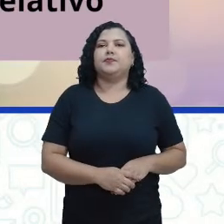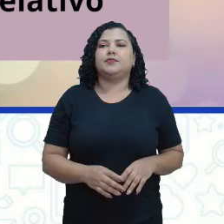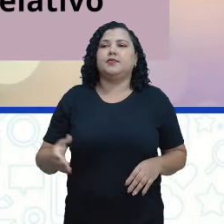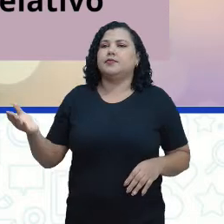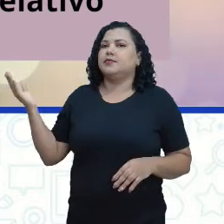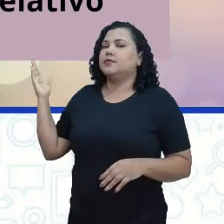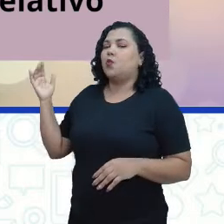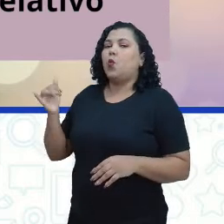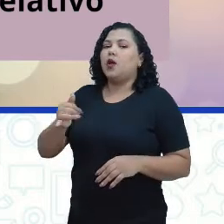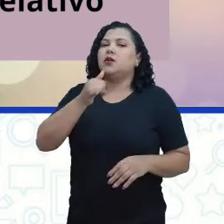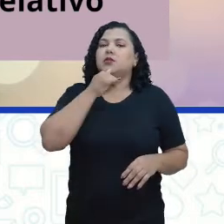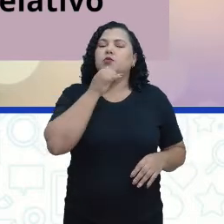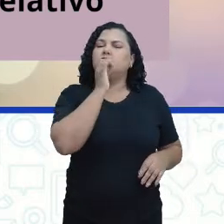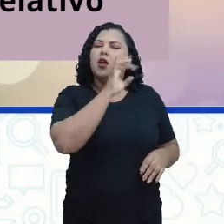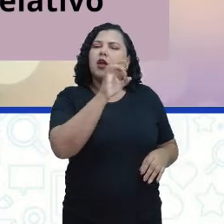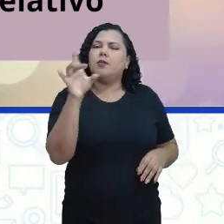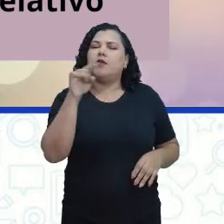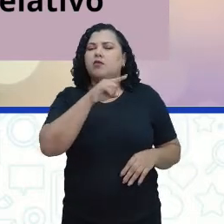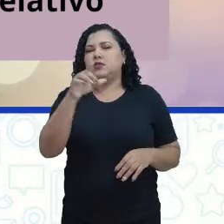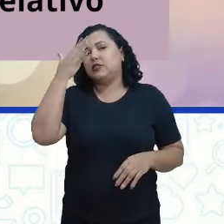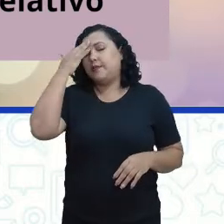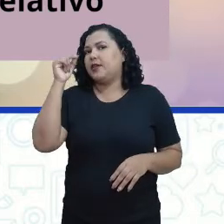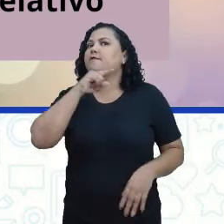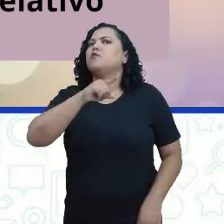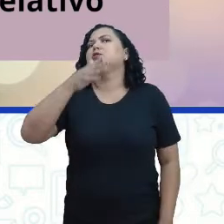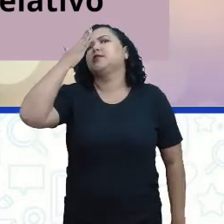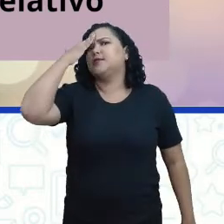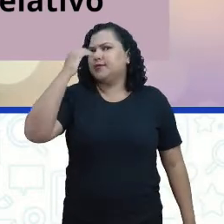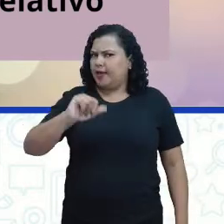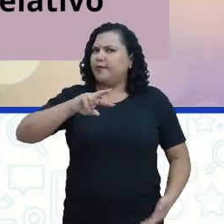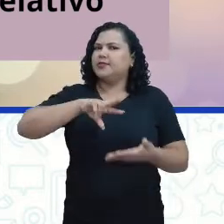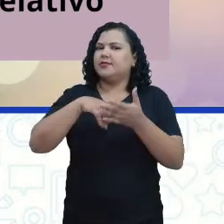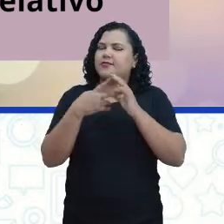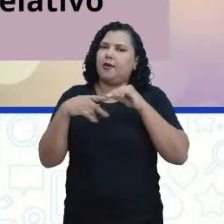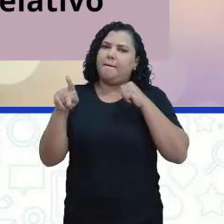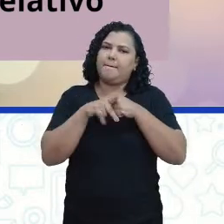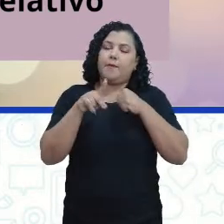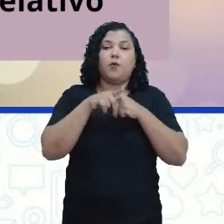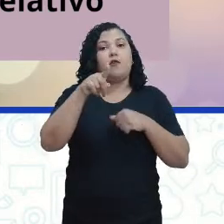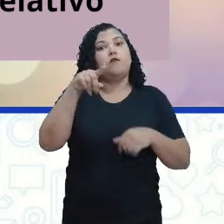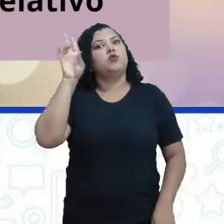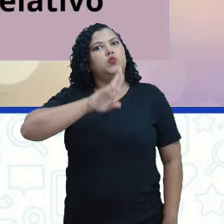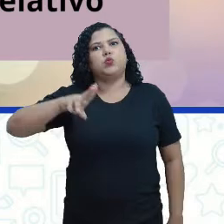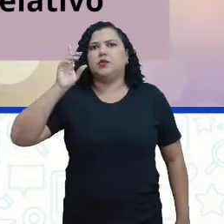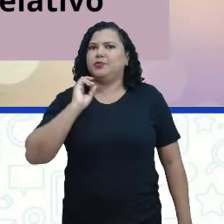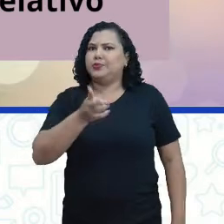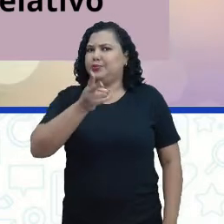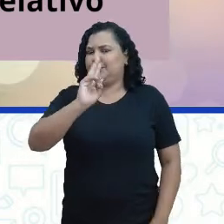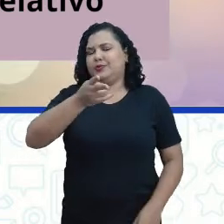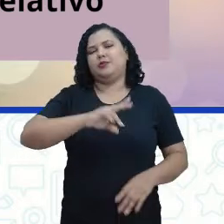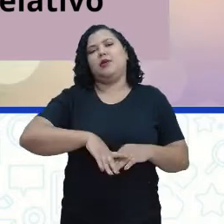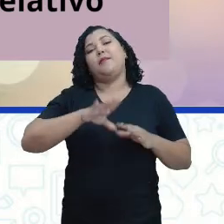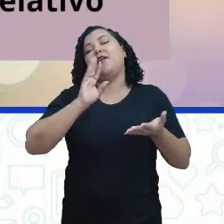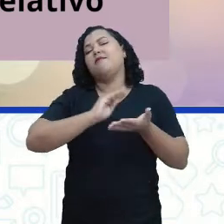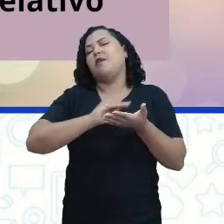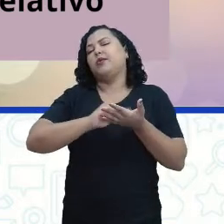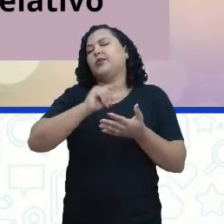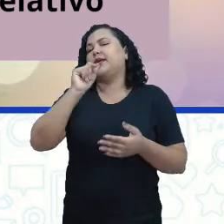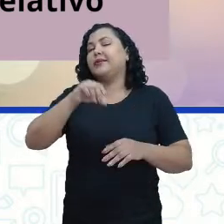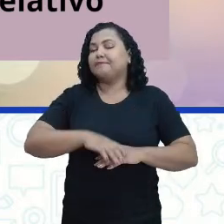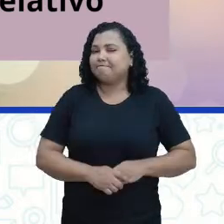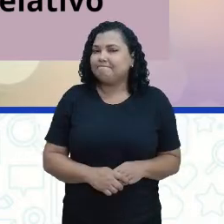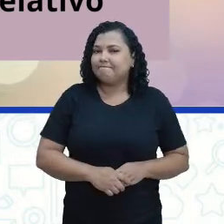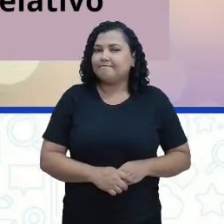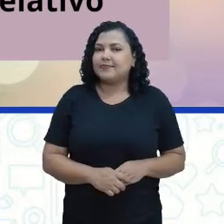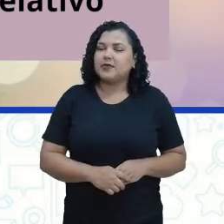um exemplo de cada pronome para vocês saberem que vocês sabem o que são, porque vocês usam constantemente. Talvez o que falta, o que